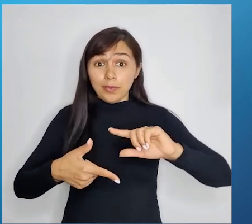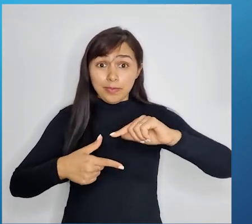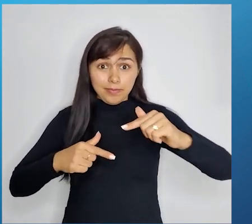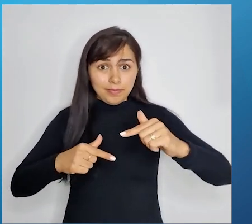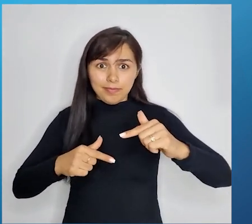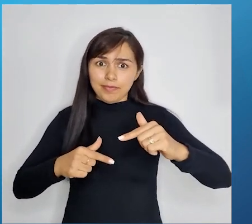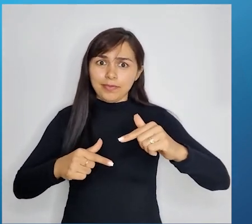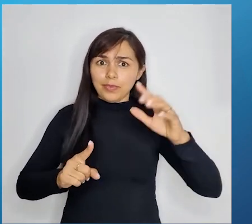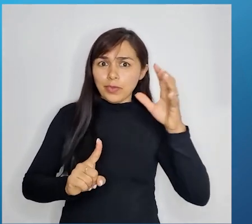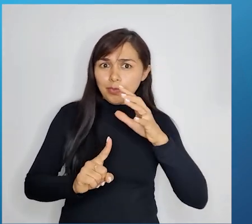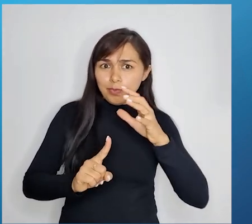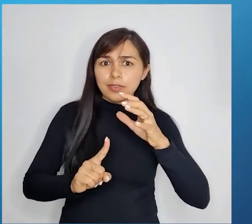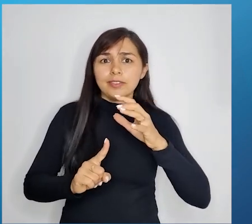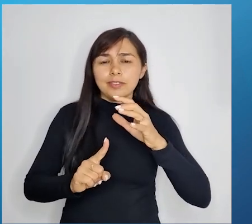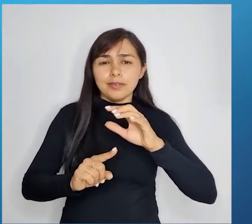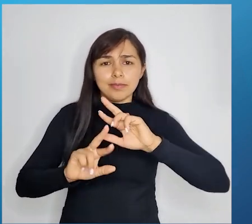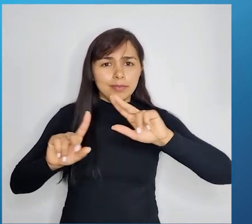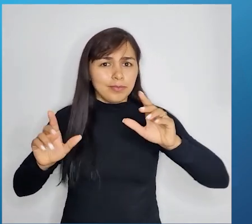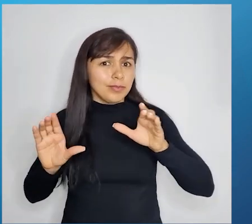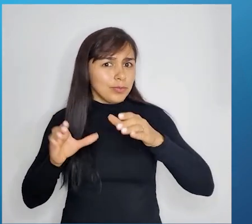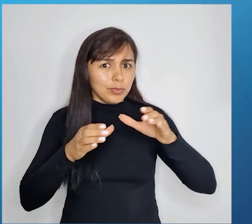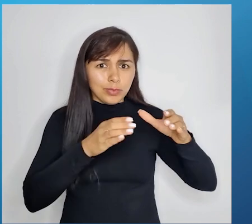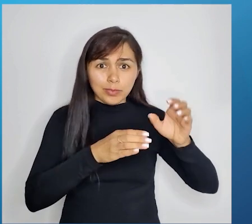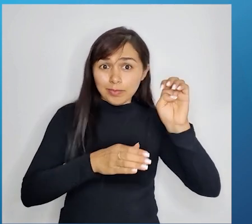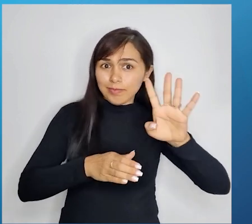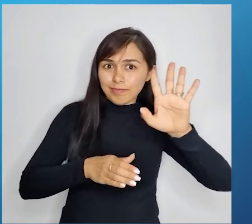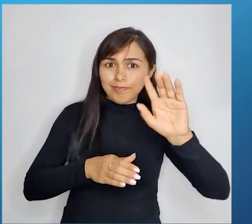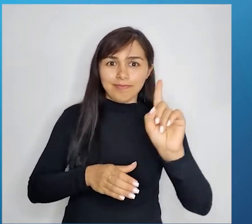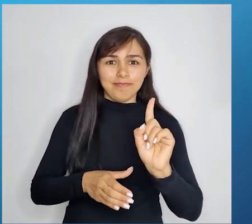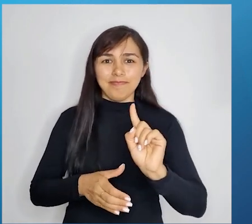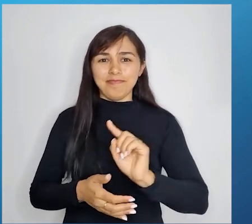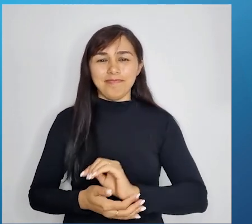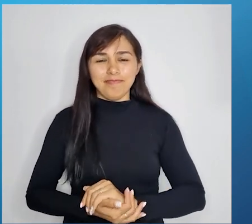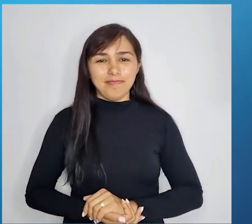diversas correntes artísticas e intelectuais europeias.